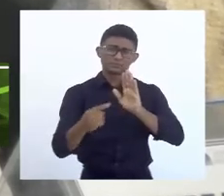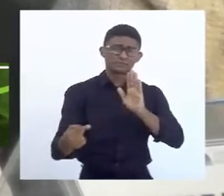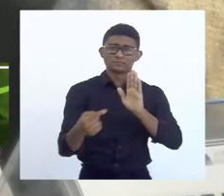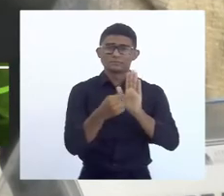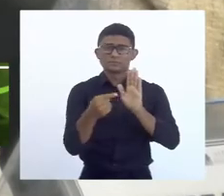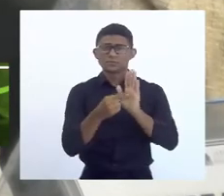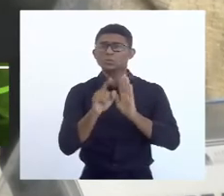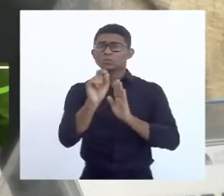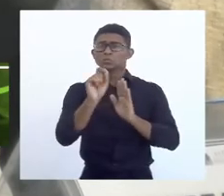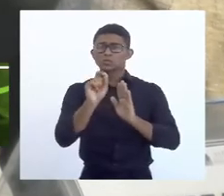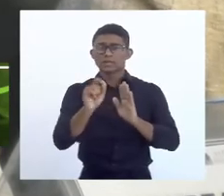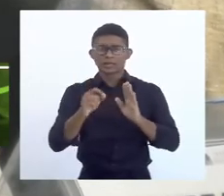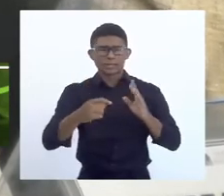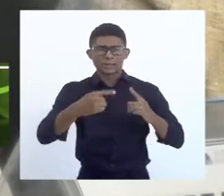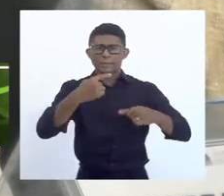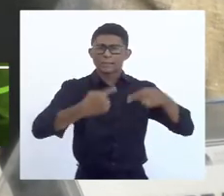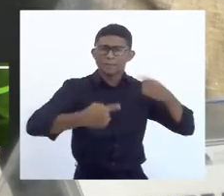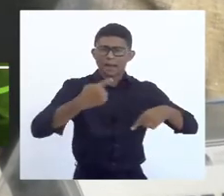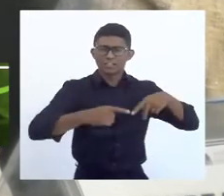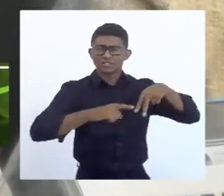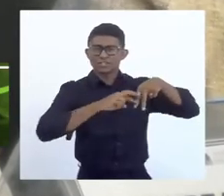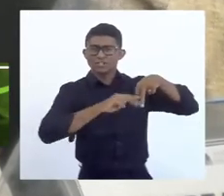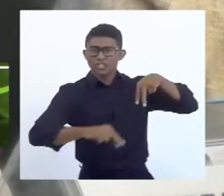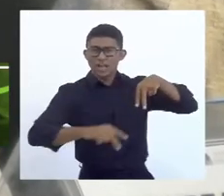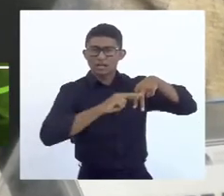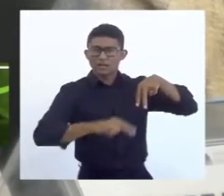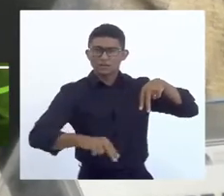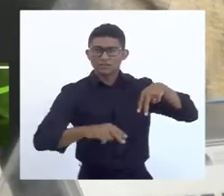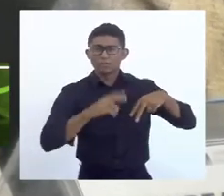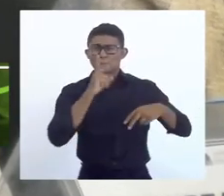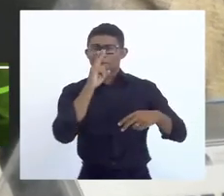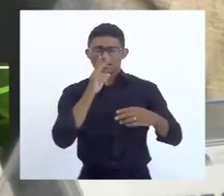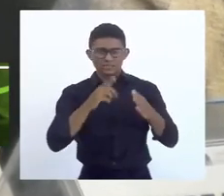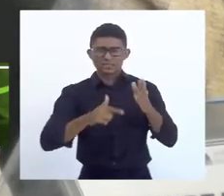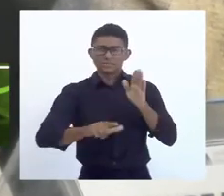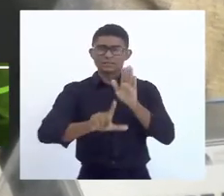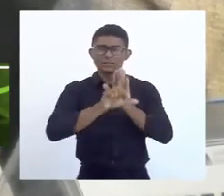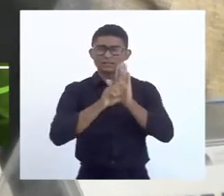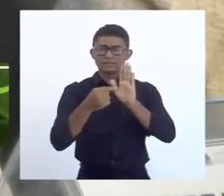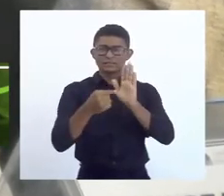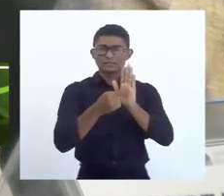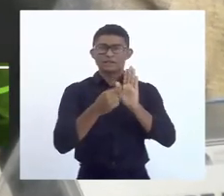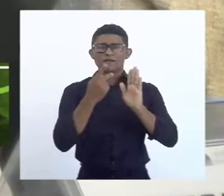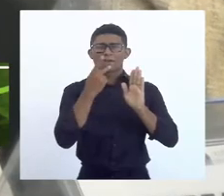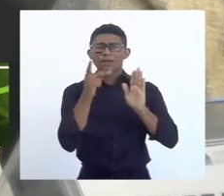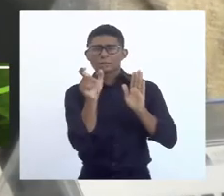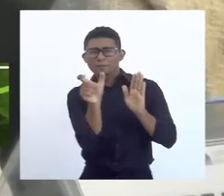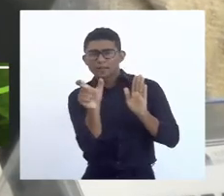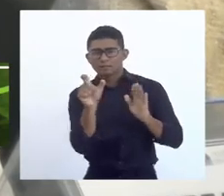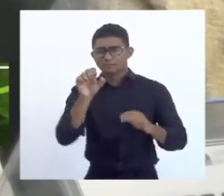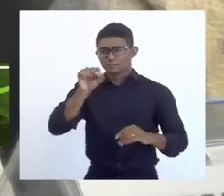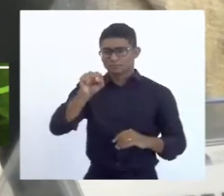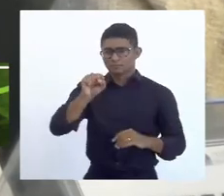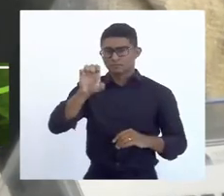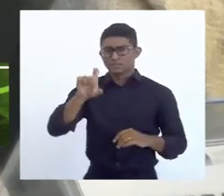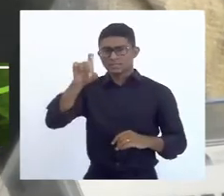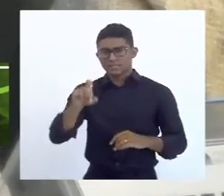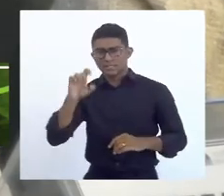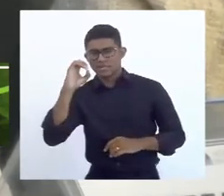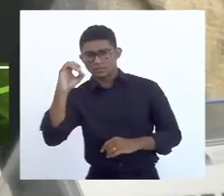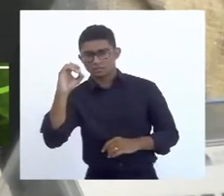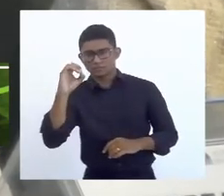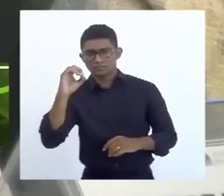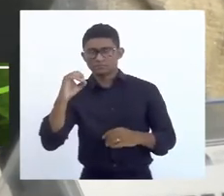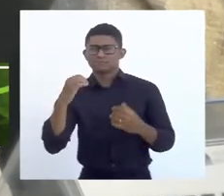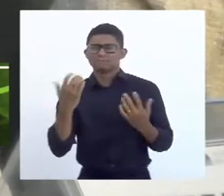debates de gênero, utiliza a terminologia sexo, ou seja, excluindo as mulheres trans. É